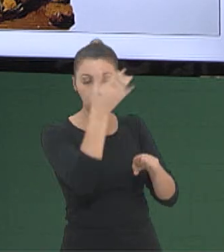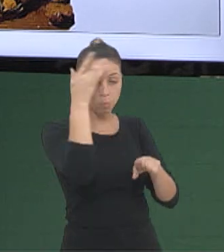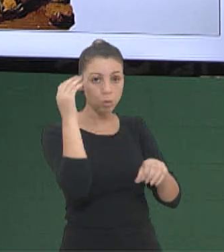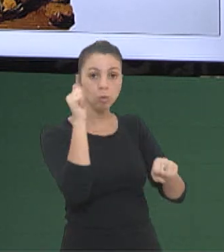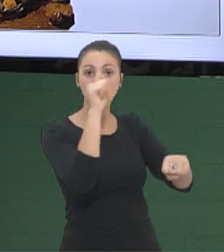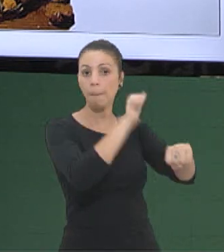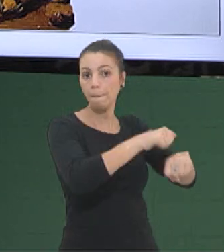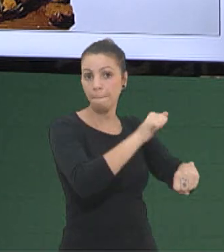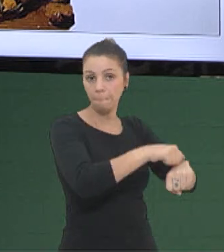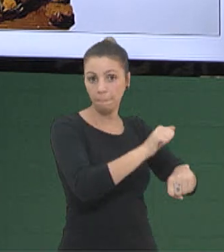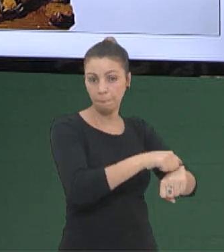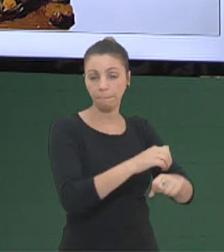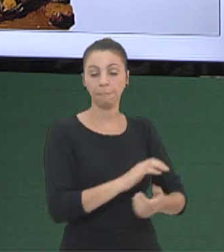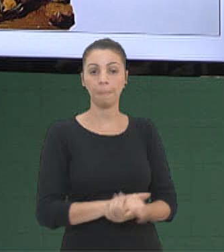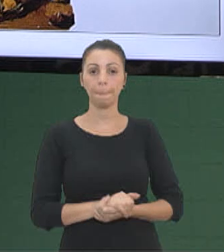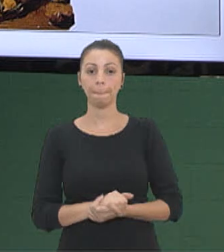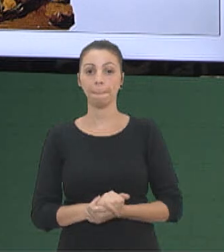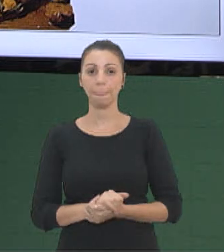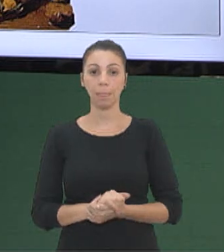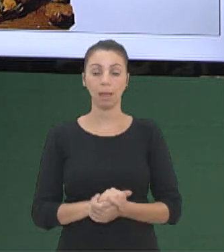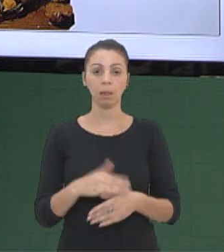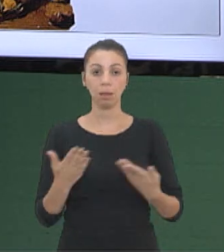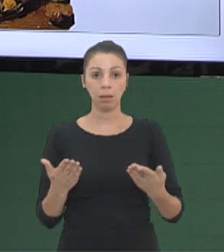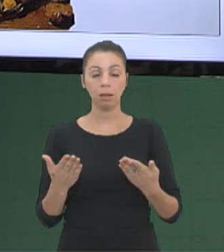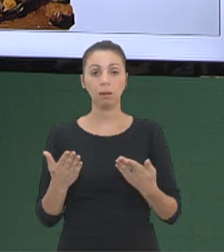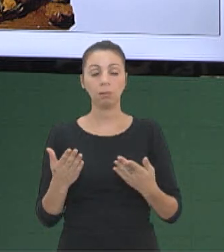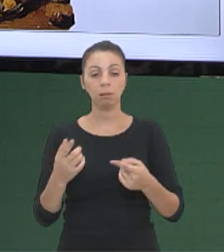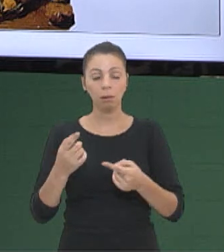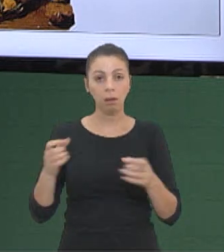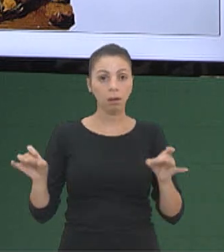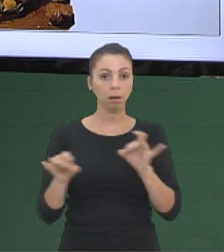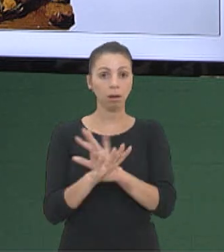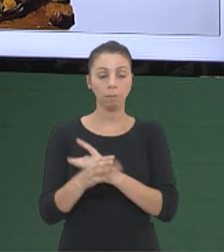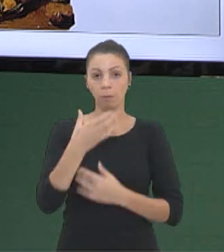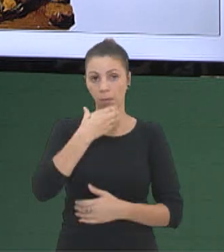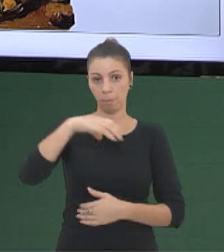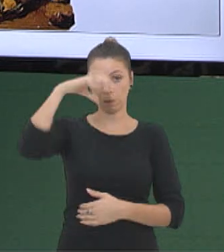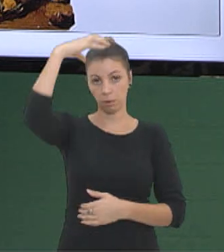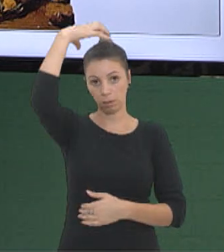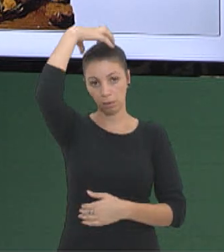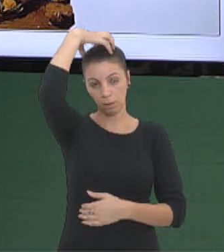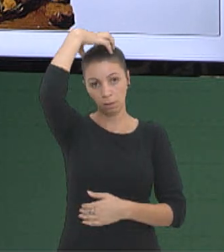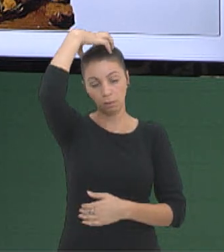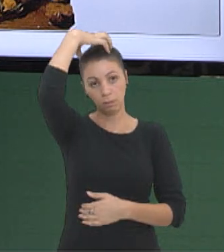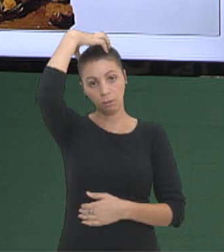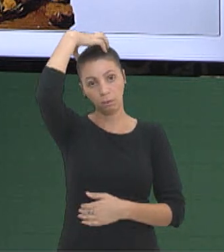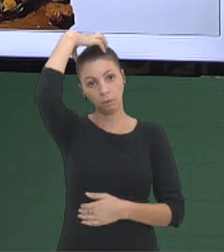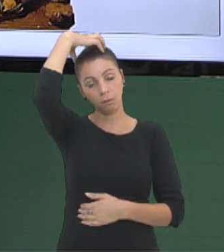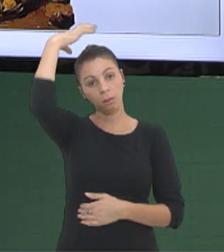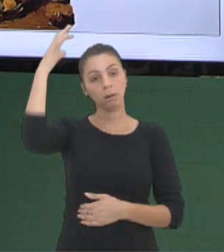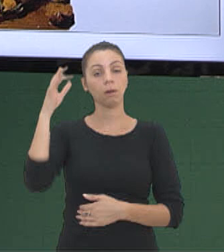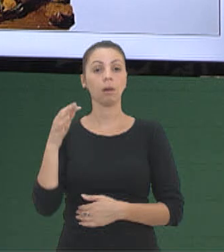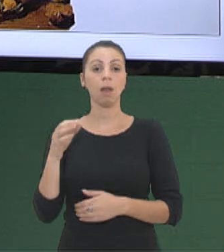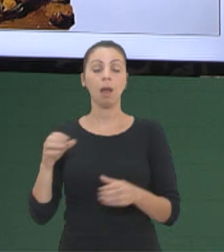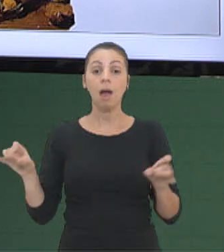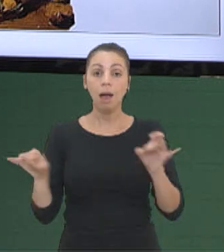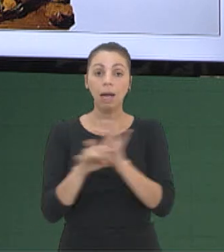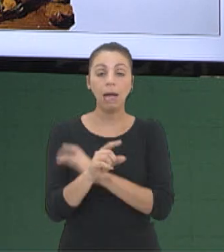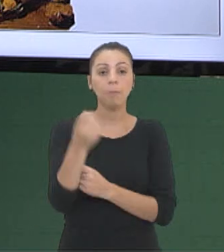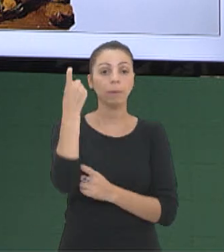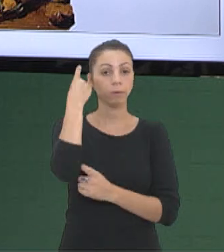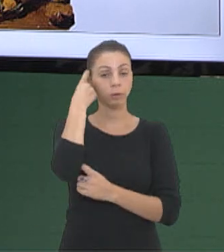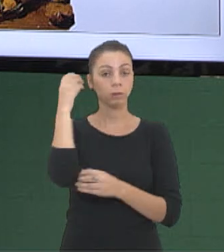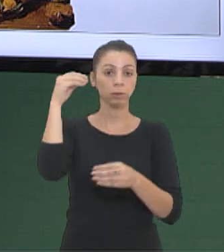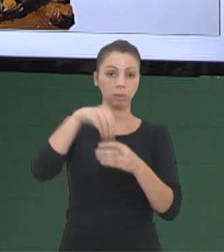interessante porque a partir do momento que acaba a monarquia, acaba o feudalismo dentro da